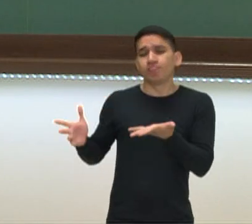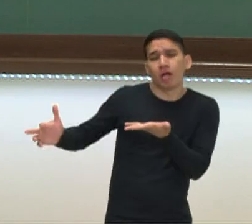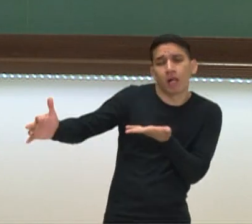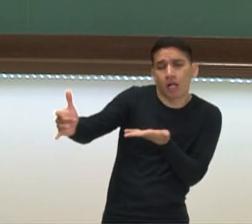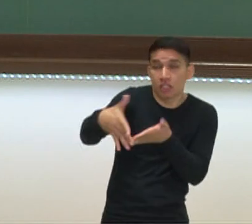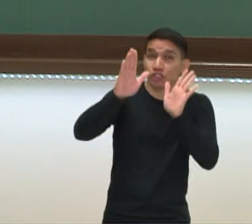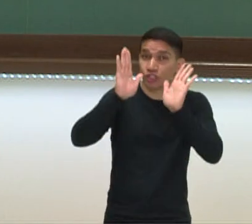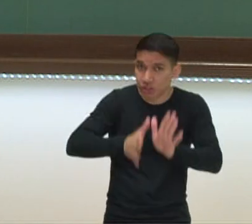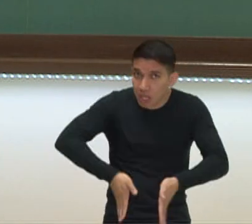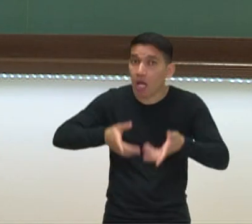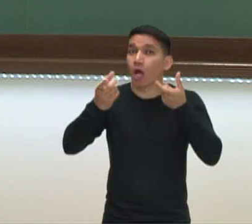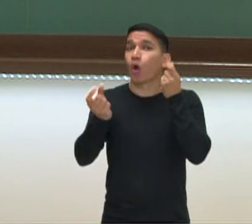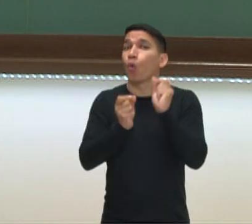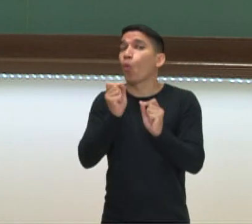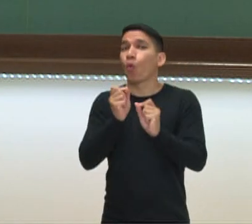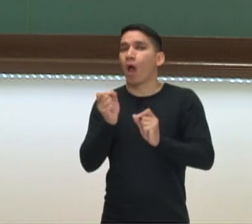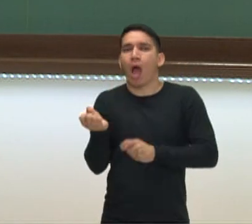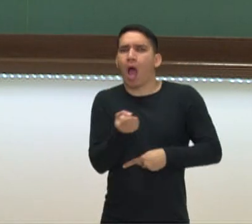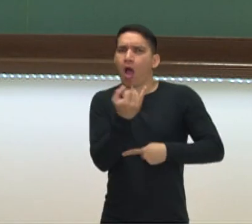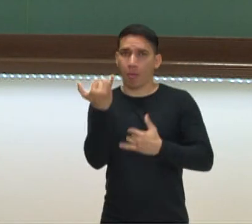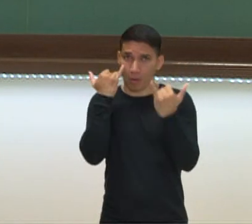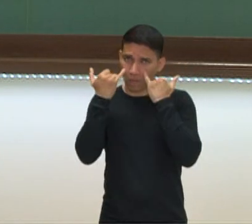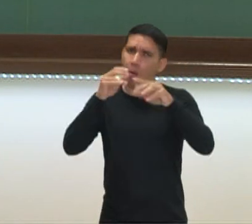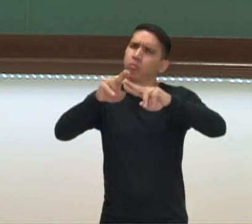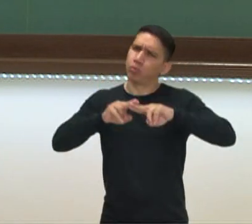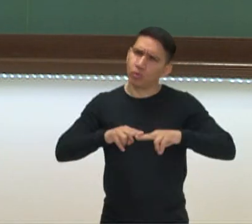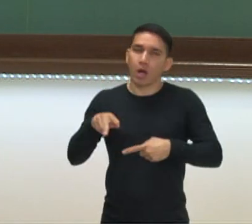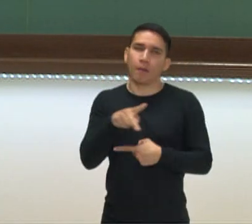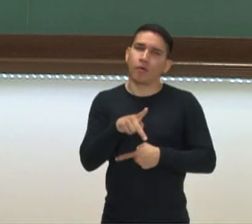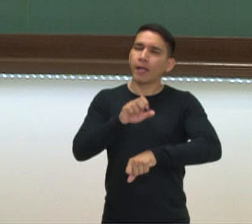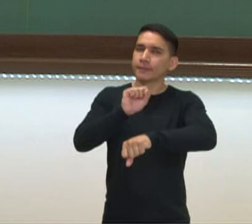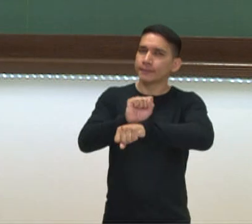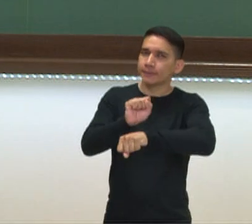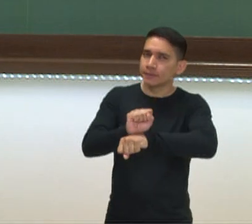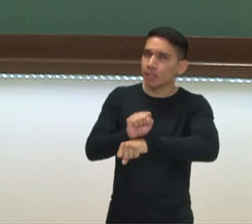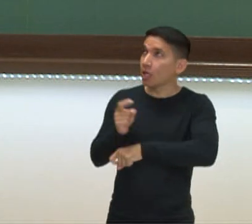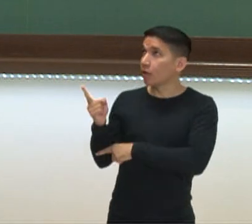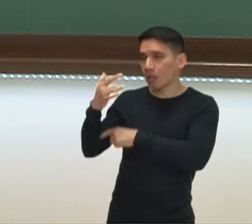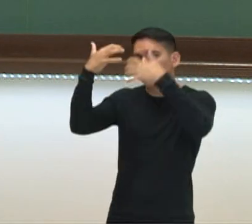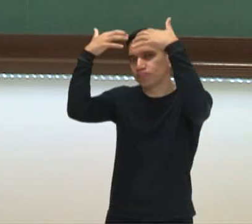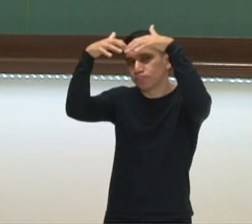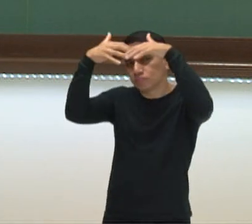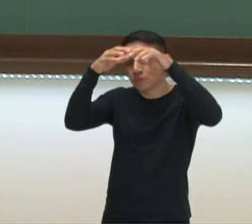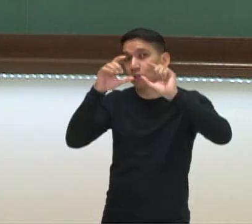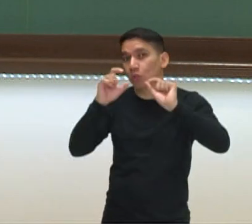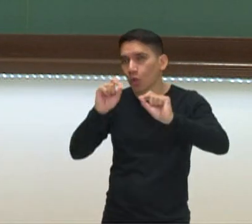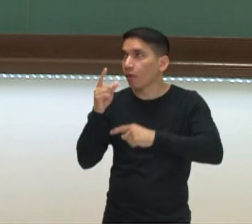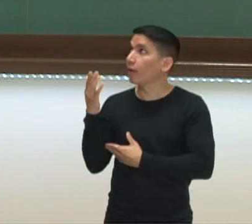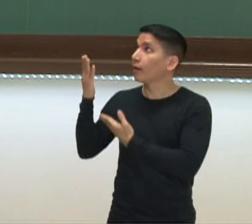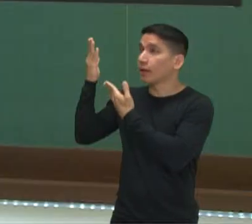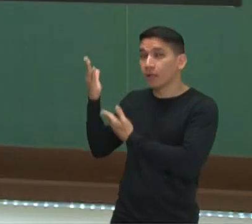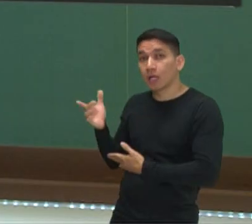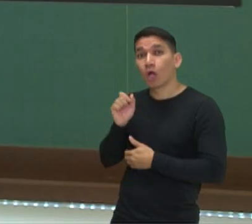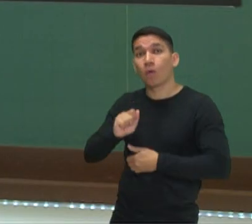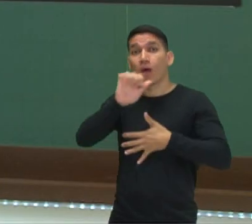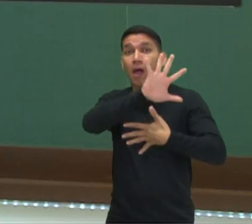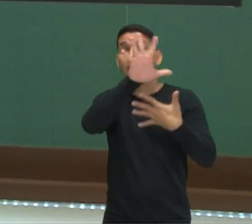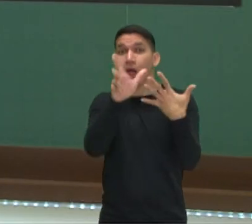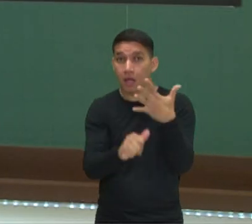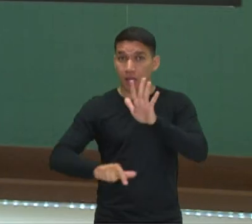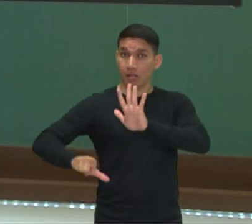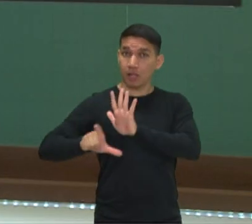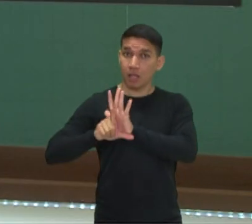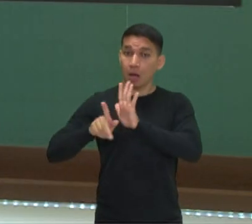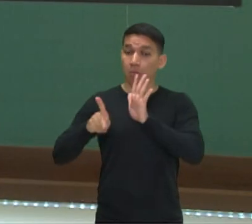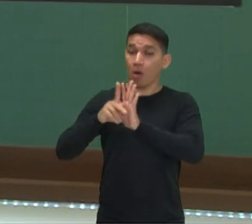já previamente ali algumas informações, por isso que a professora deu um tempinho ali para vocês refletirem a respeito. Então, a Amazônia Legal é uma